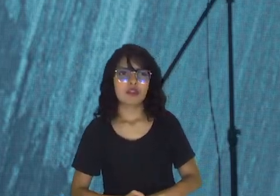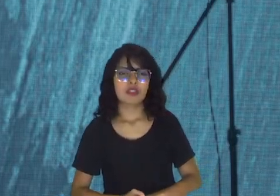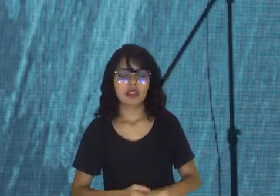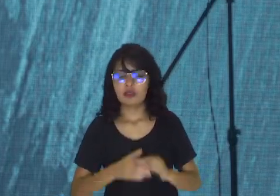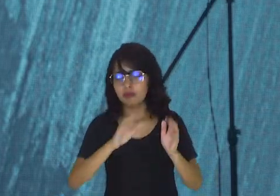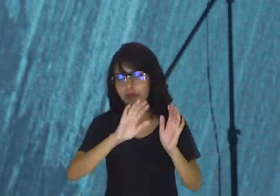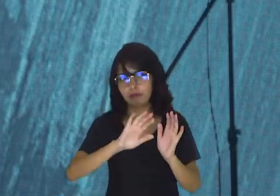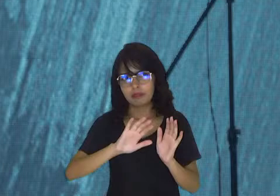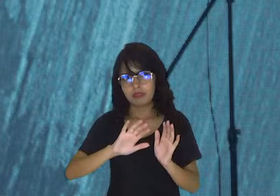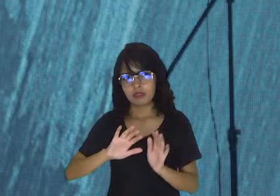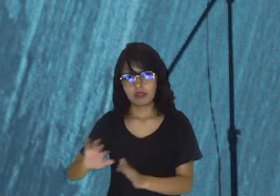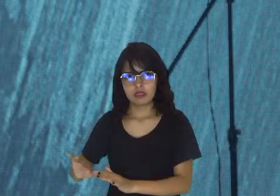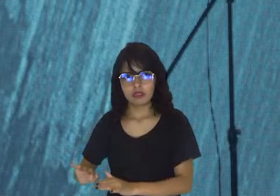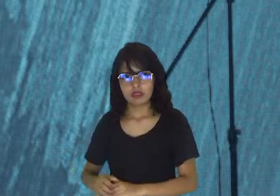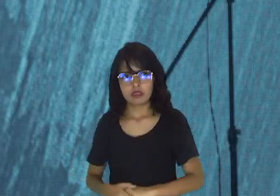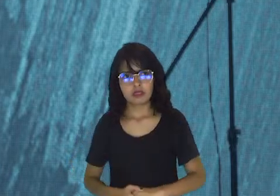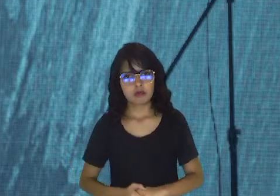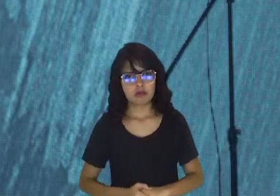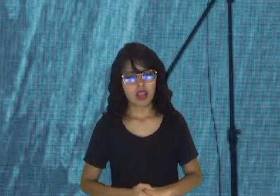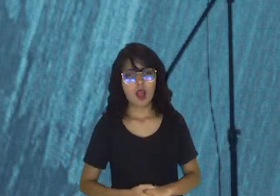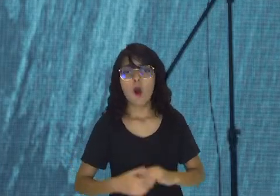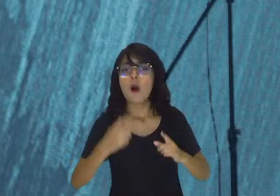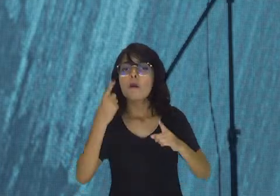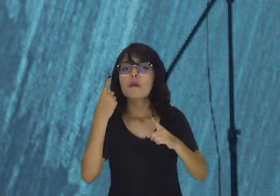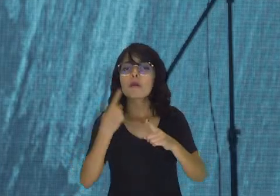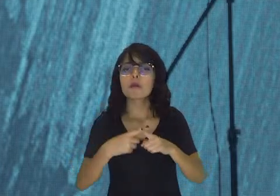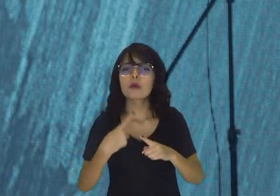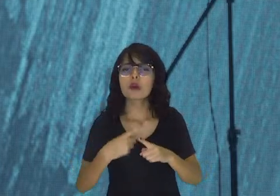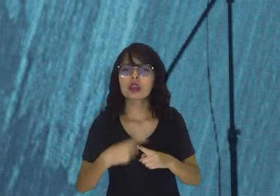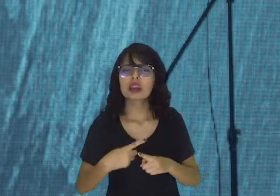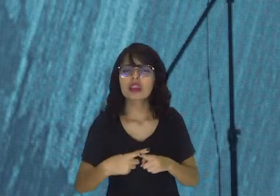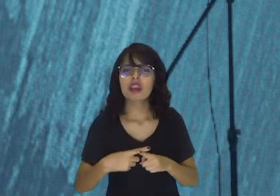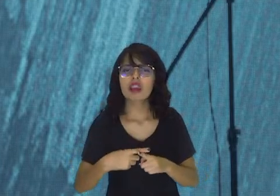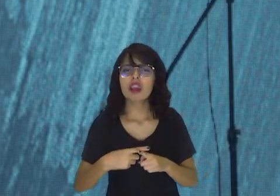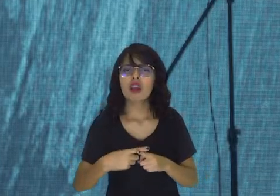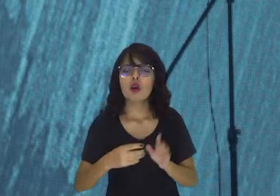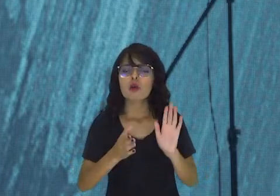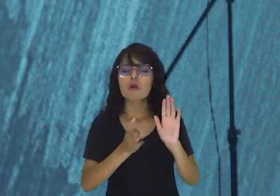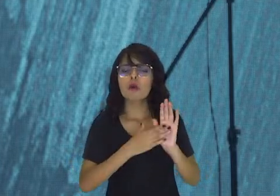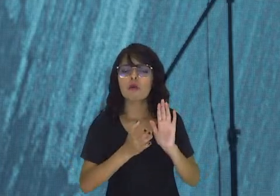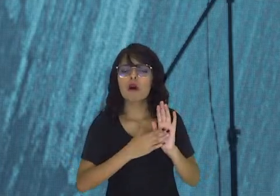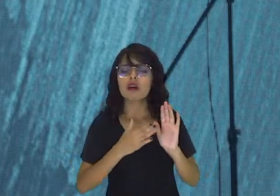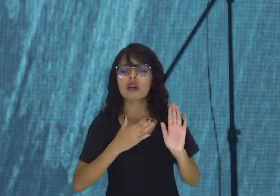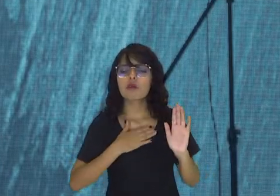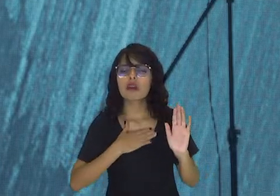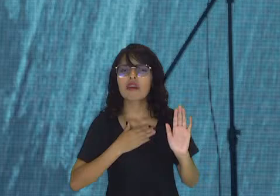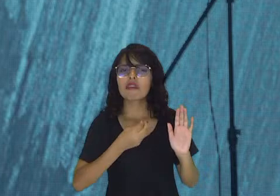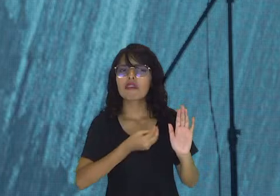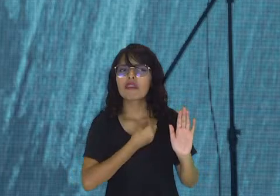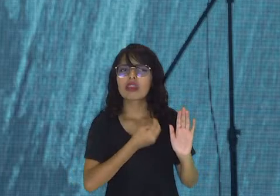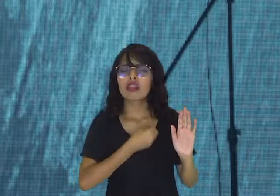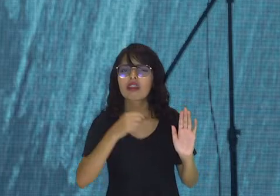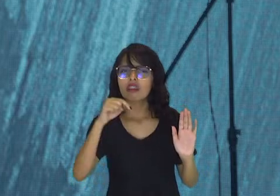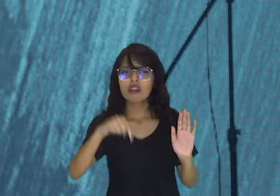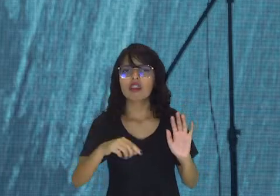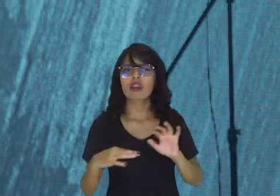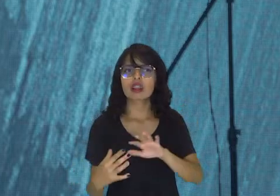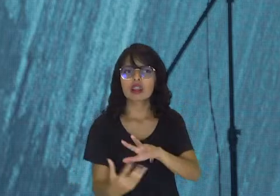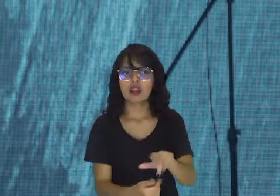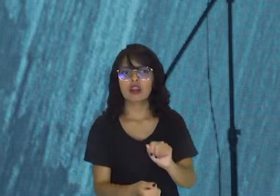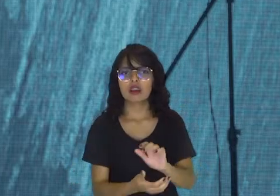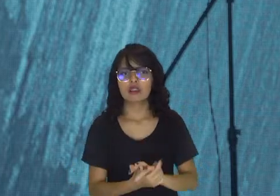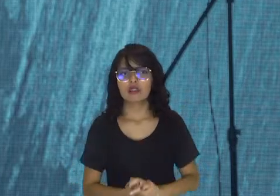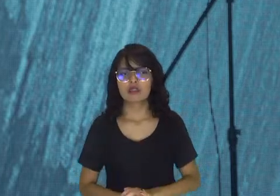Afinal de contas, por que eu estou aqui? Não é o primeiro propósito, mas foi aqui o que nós vimos